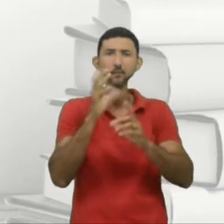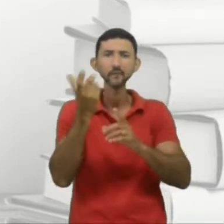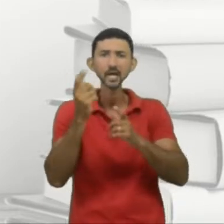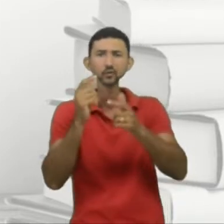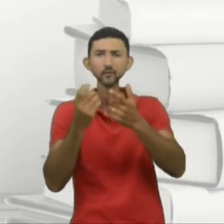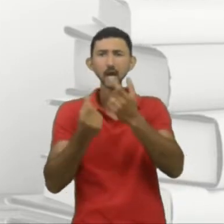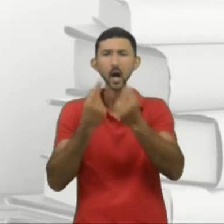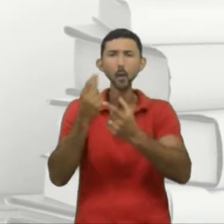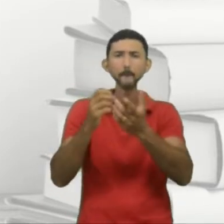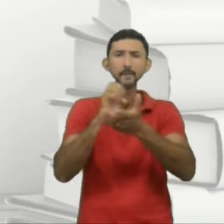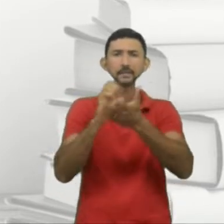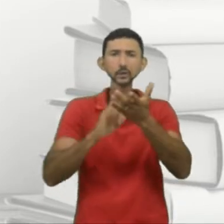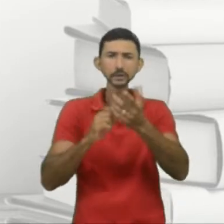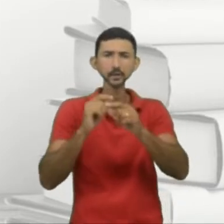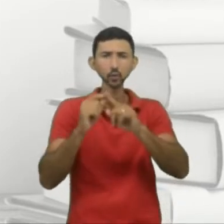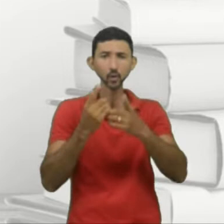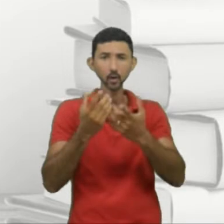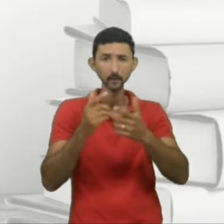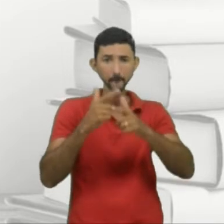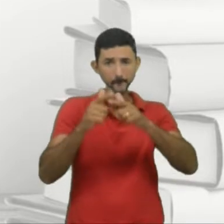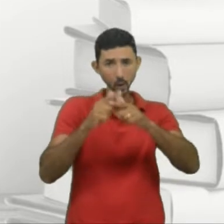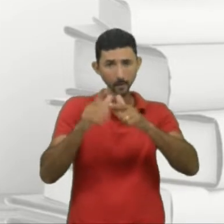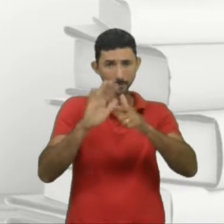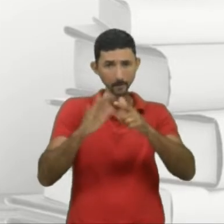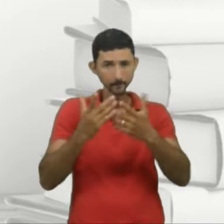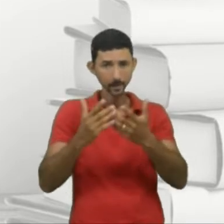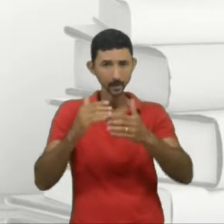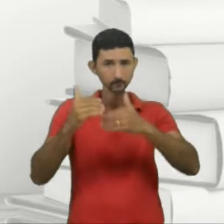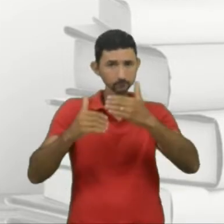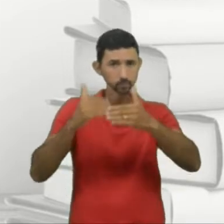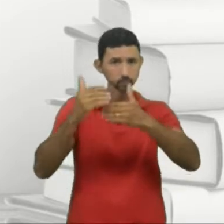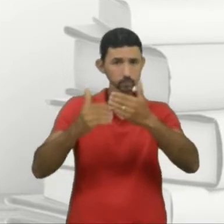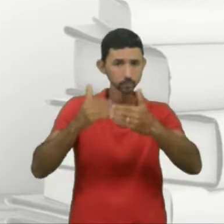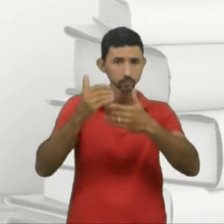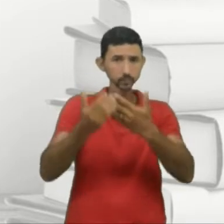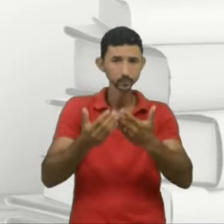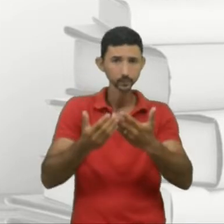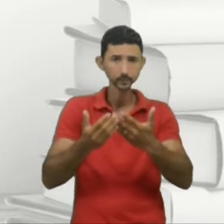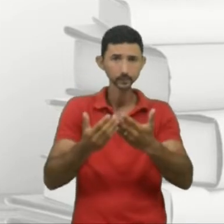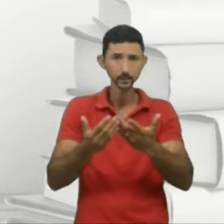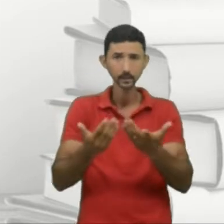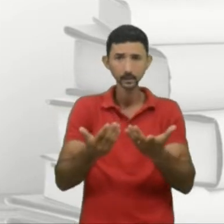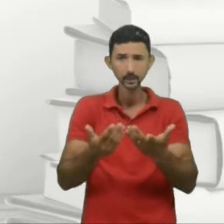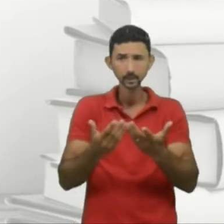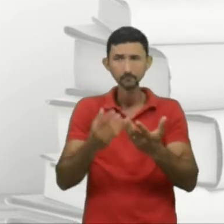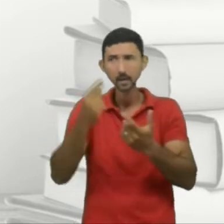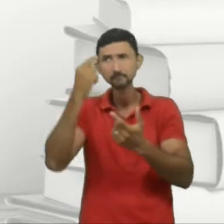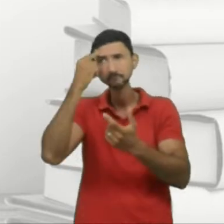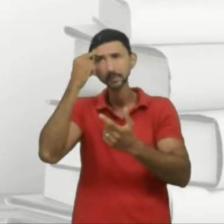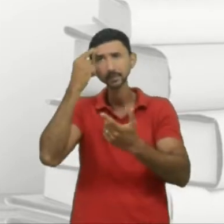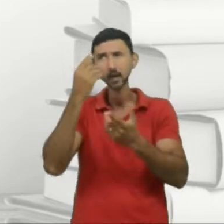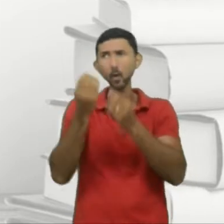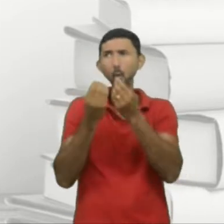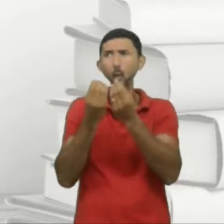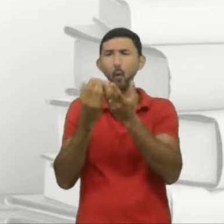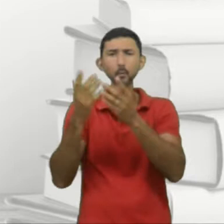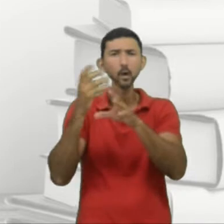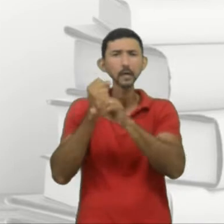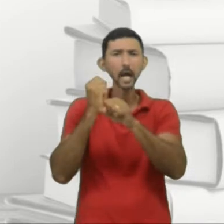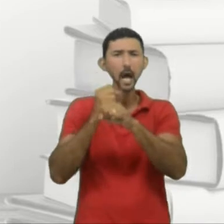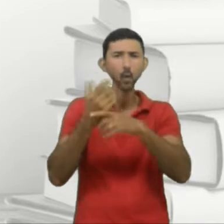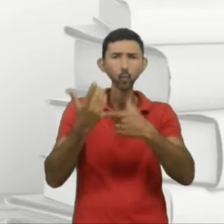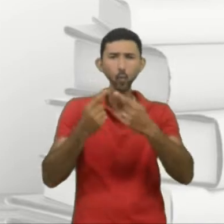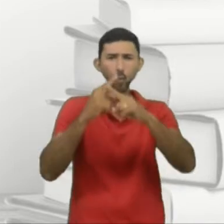algumas situações, problemas, certo? Para depois a gente ter uma ideia de como se trabalha o